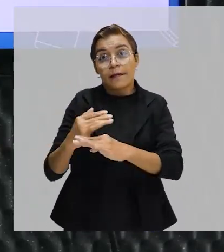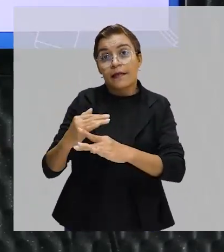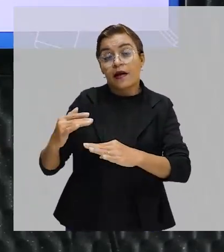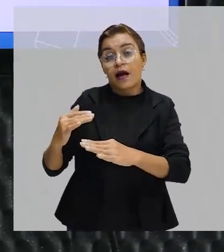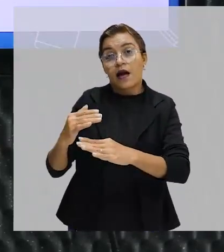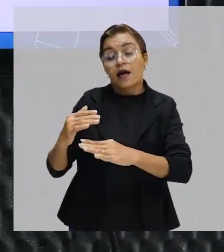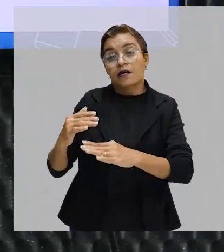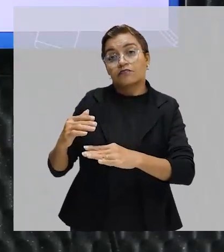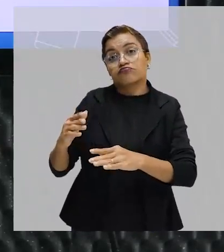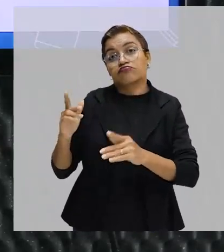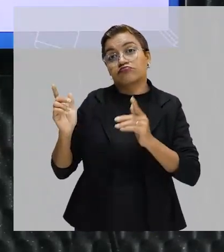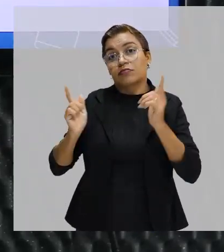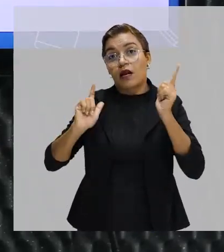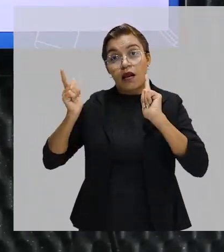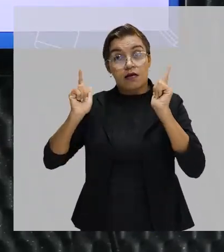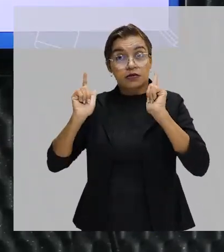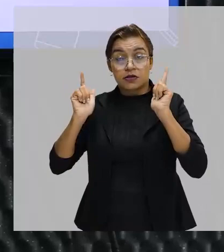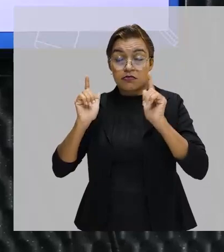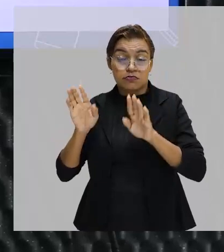de lazer.